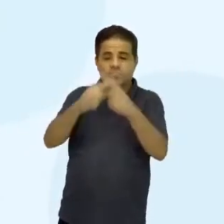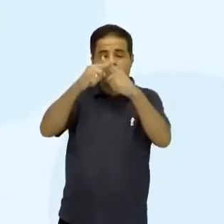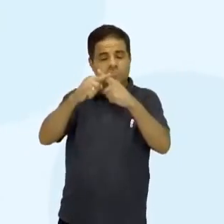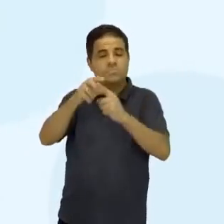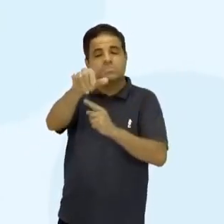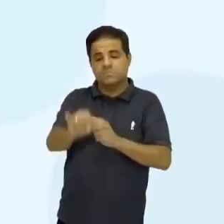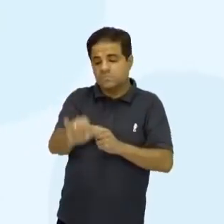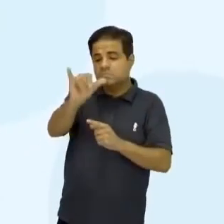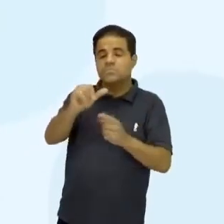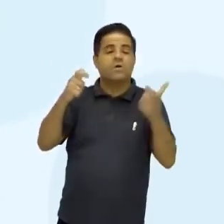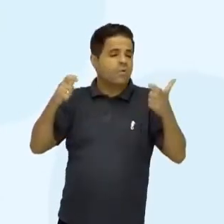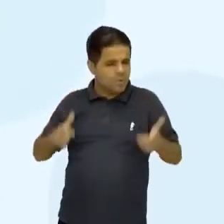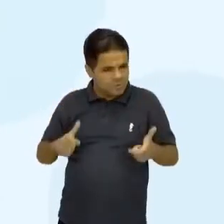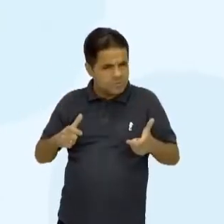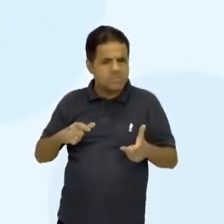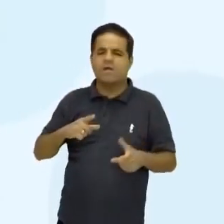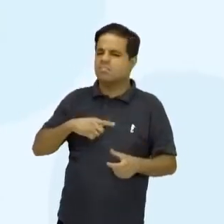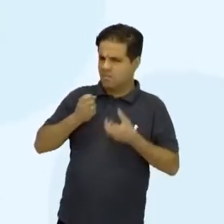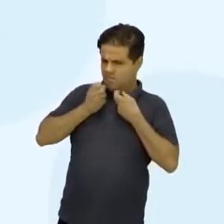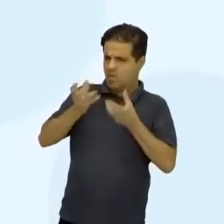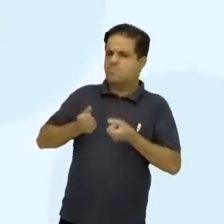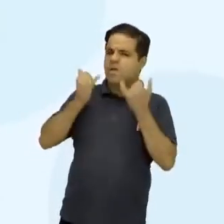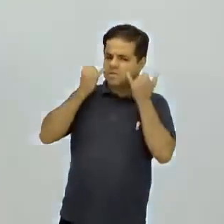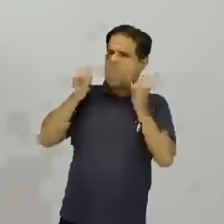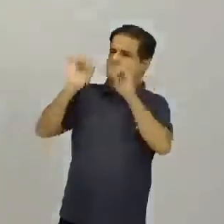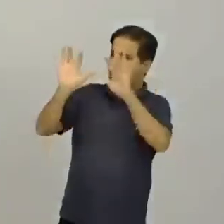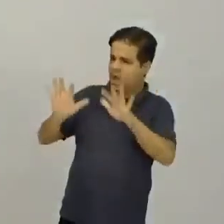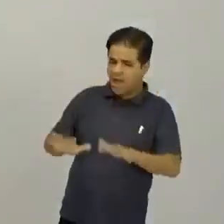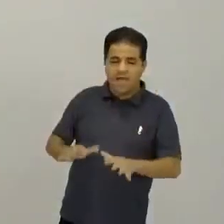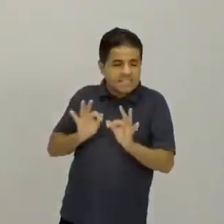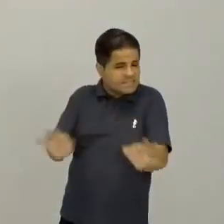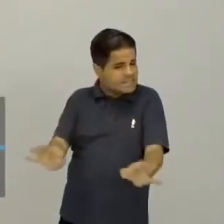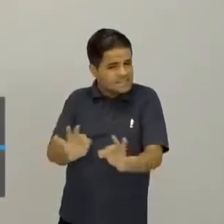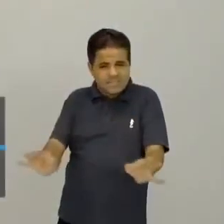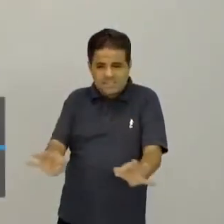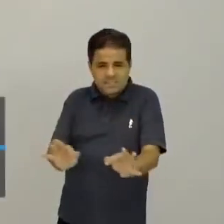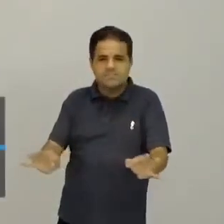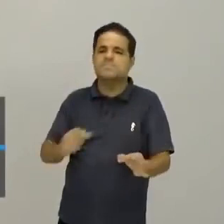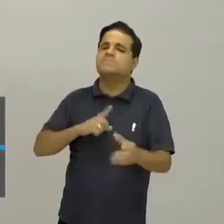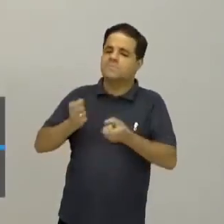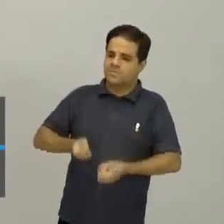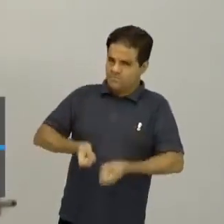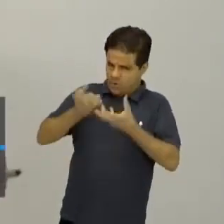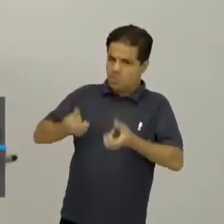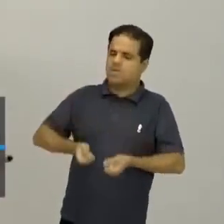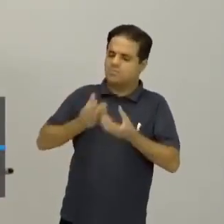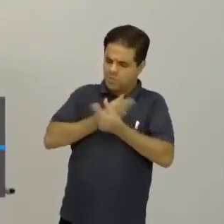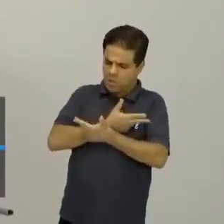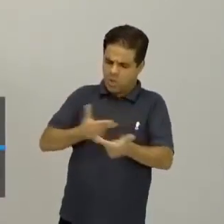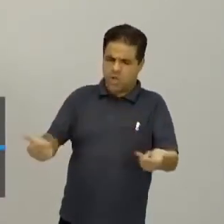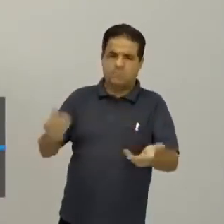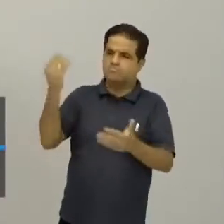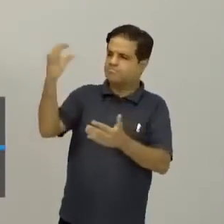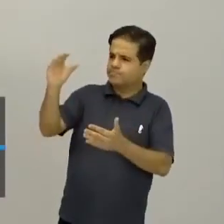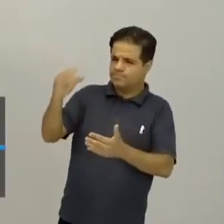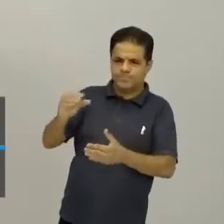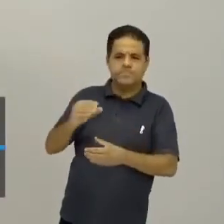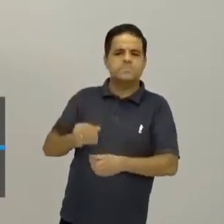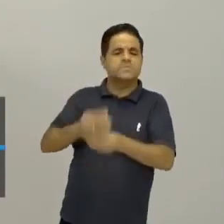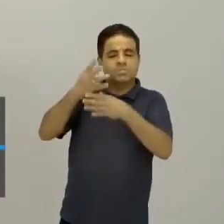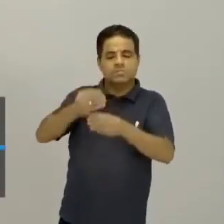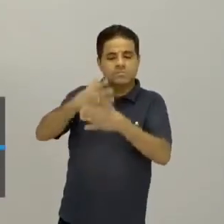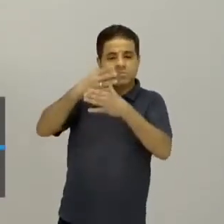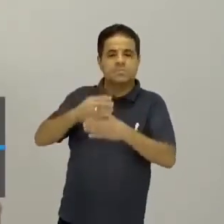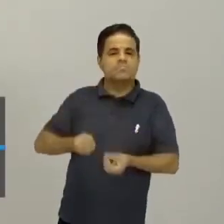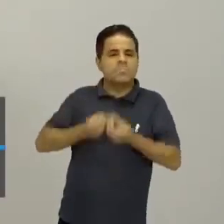eixo Y. Então, vocês têm bastante informação para preencher. É simples, mas tem bastante informação. Como que você vai colocar isso no chat? Coloca